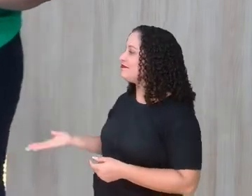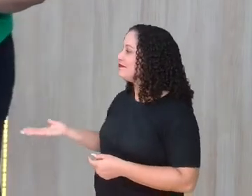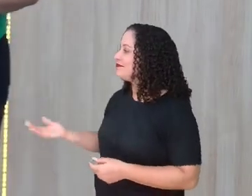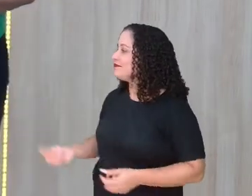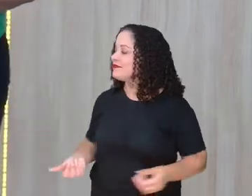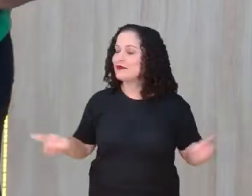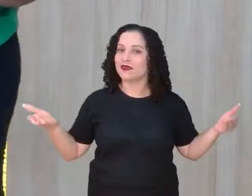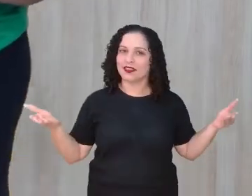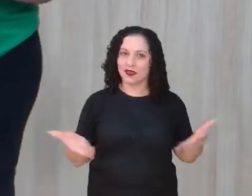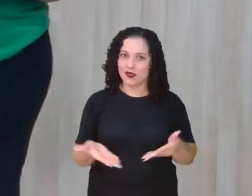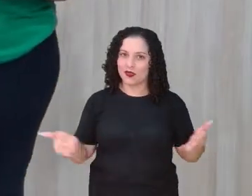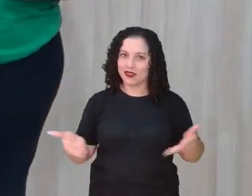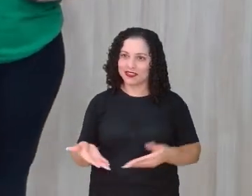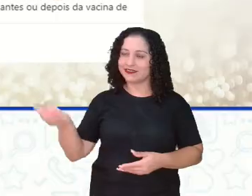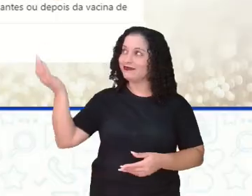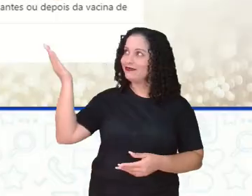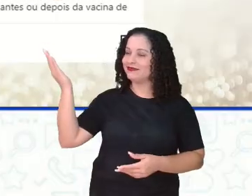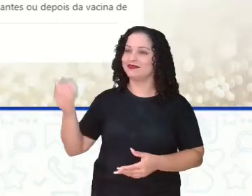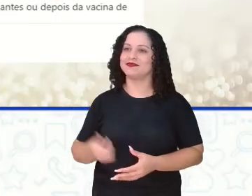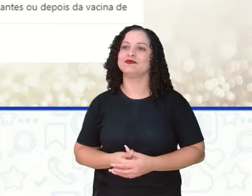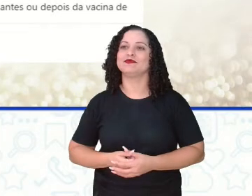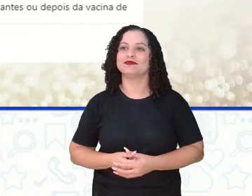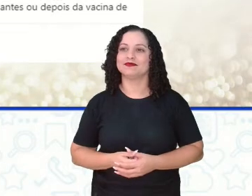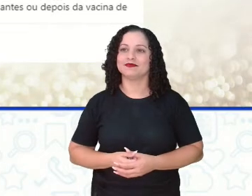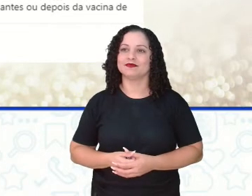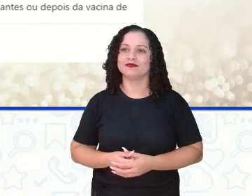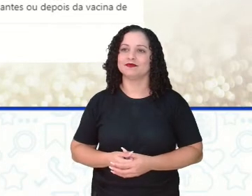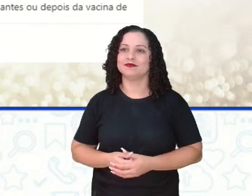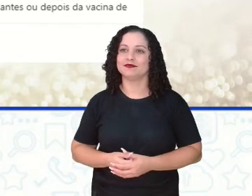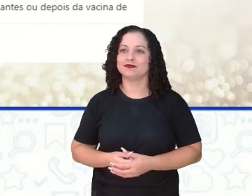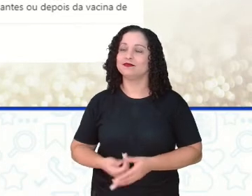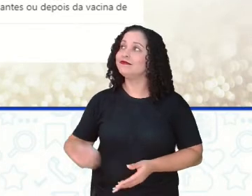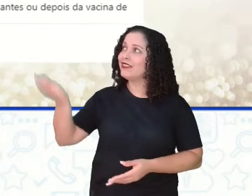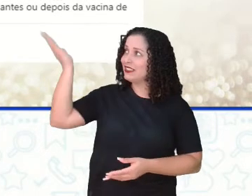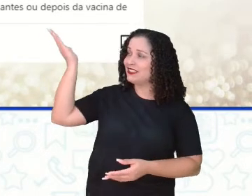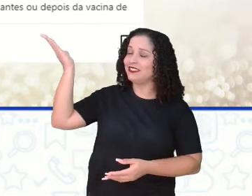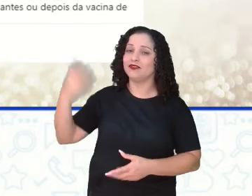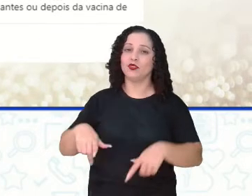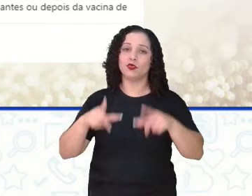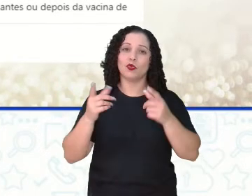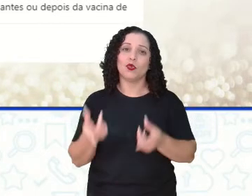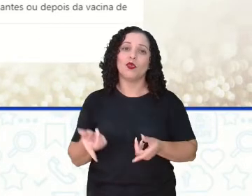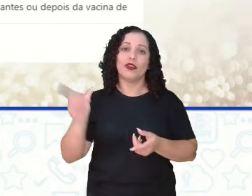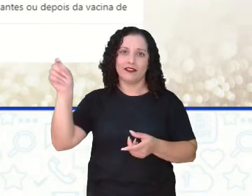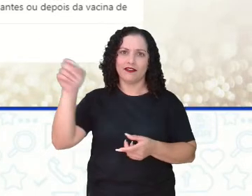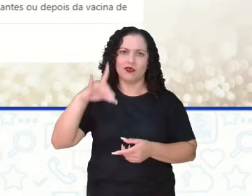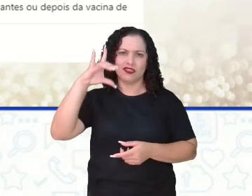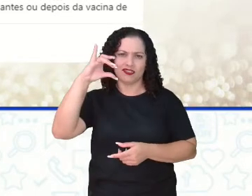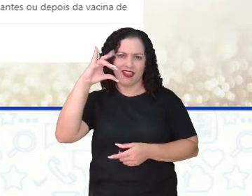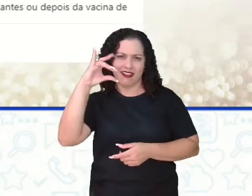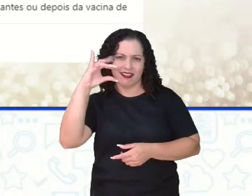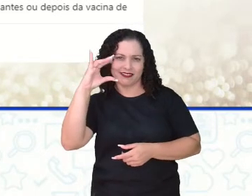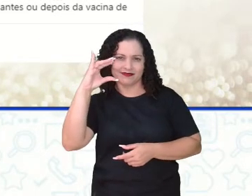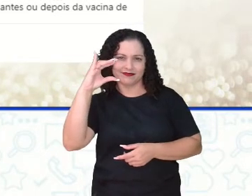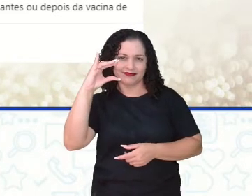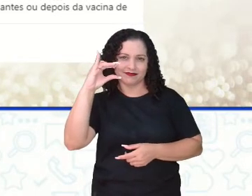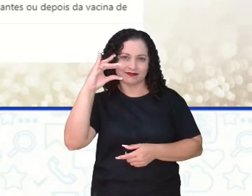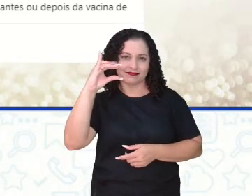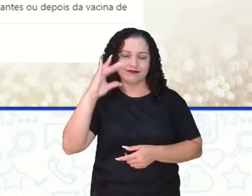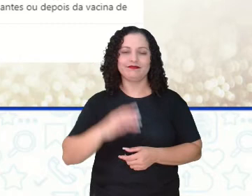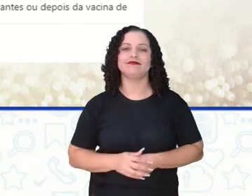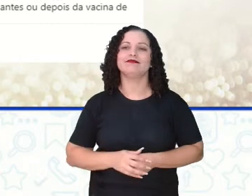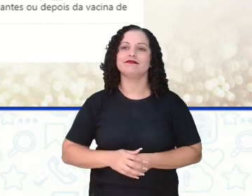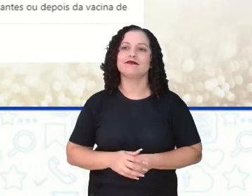agora. Foco. Foi no Instagram. Essa notícia tem aí o